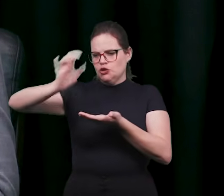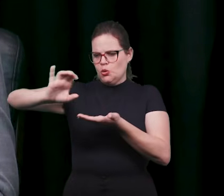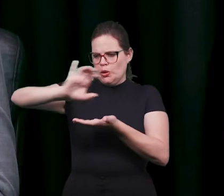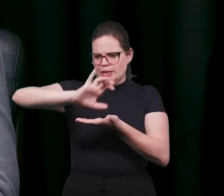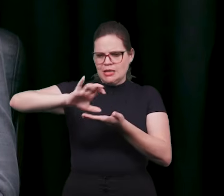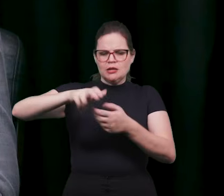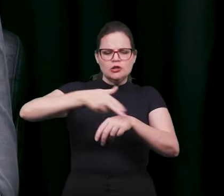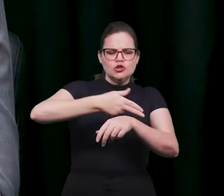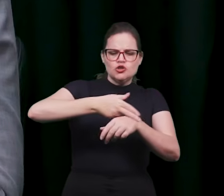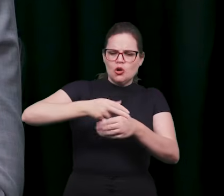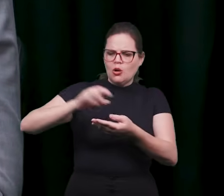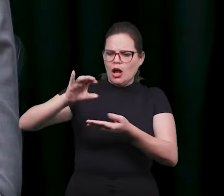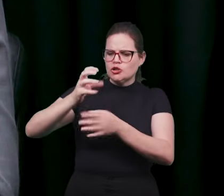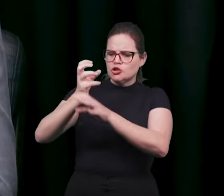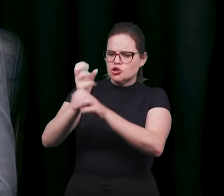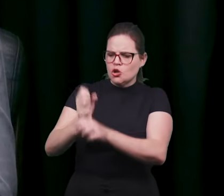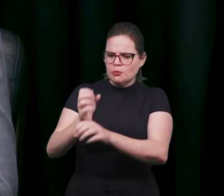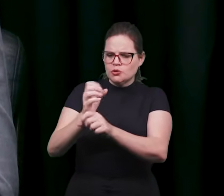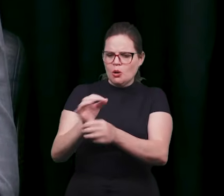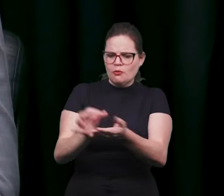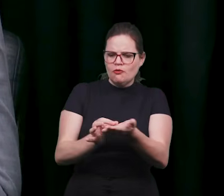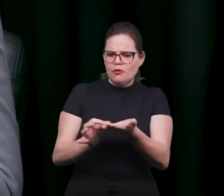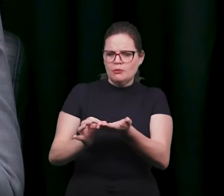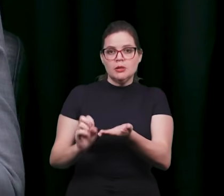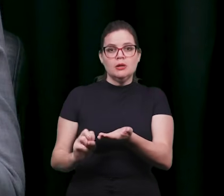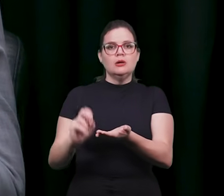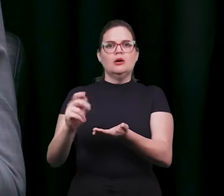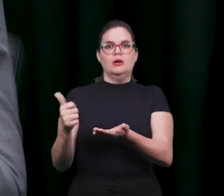é o chocolate e quanto que é a forminha, não.